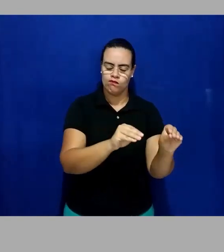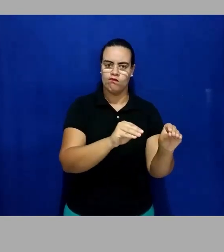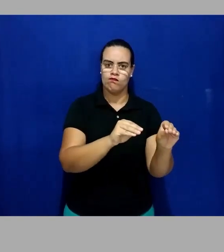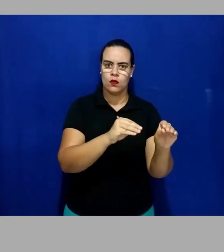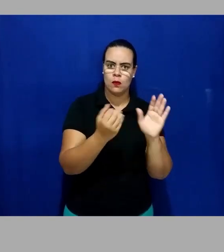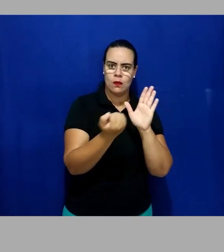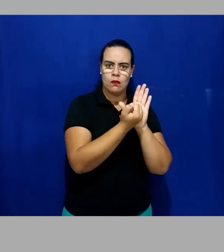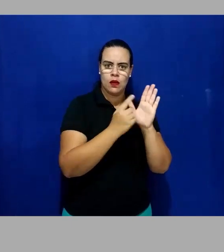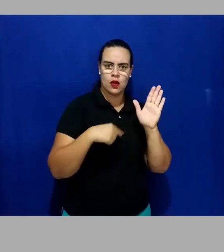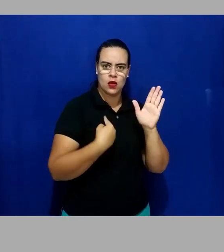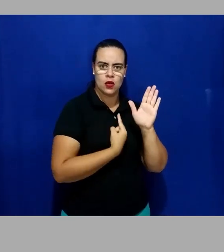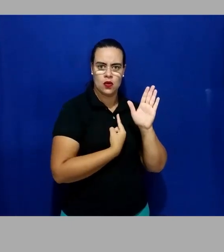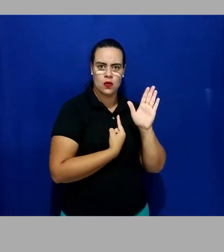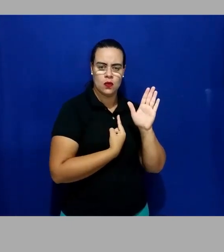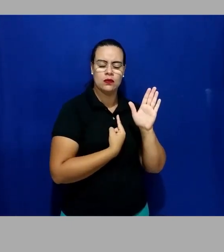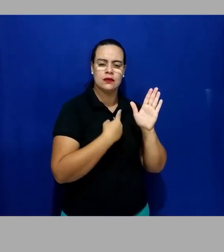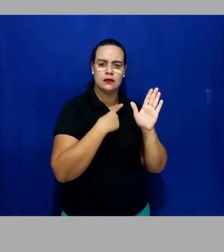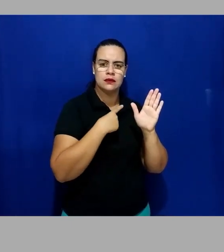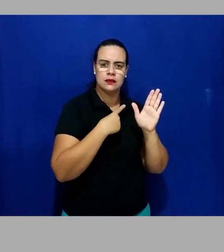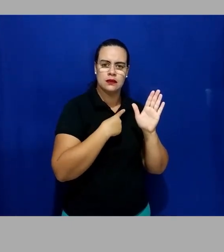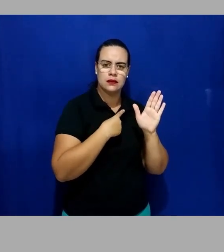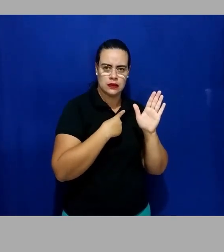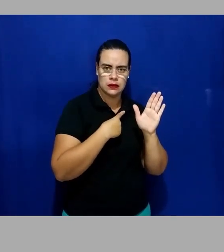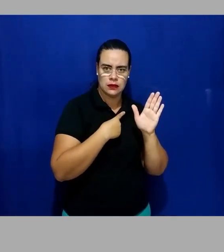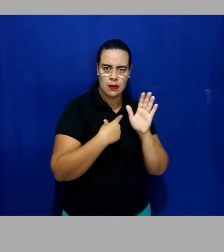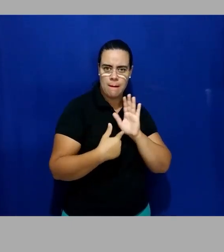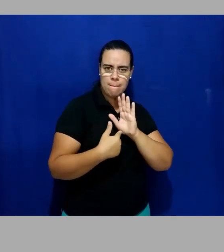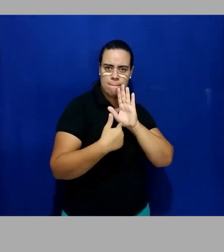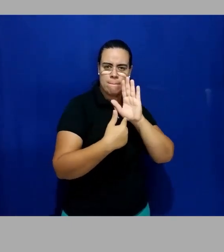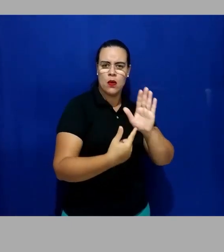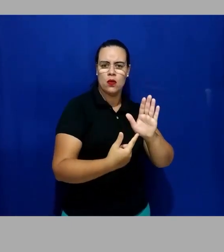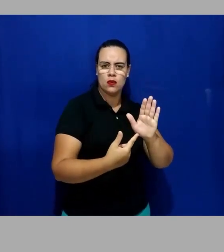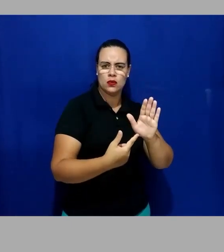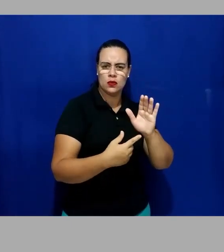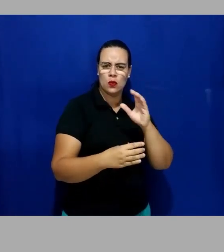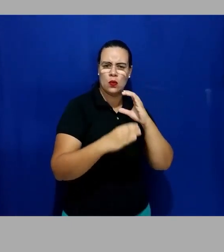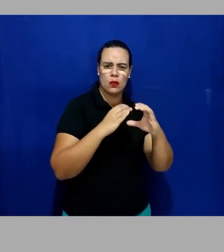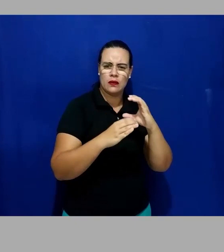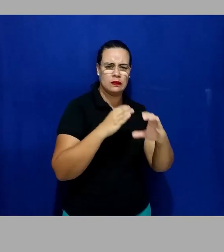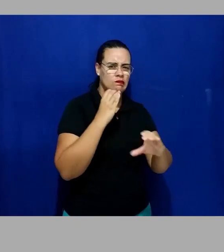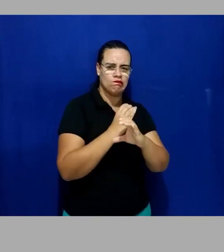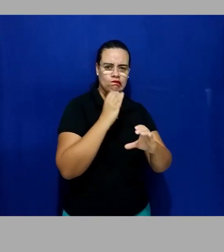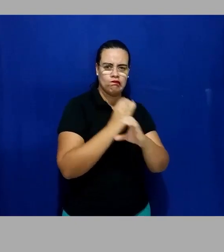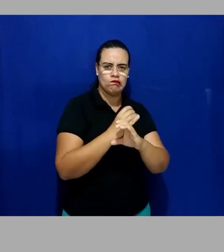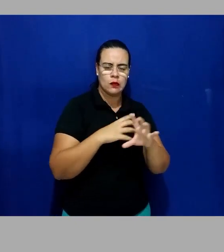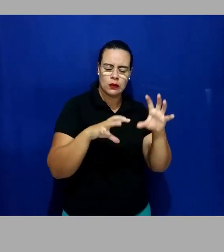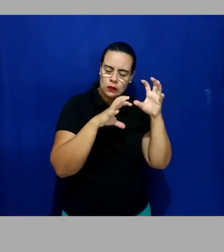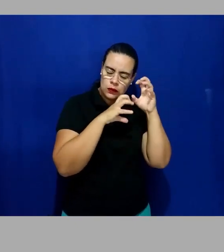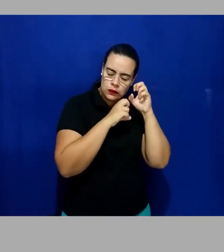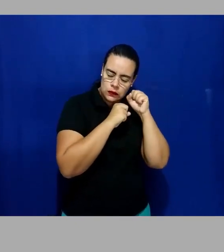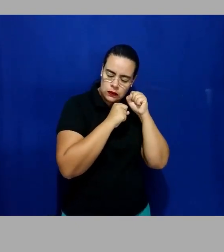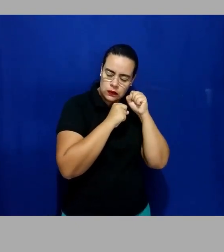nossa vida registram-se em nós, por traços incomunicáveis e adormecidos. Trabalho